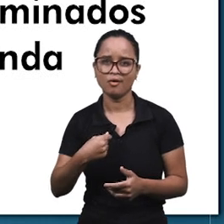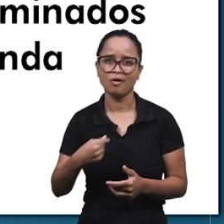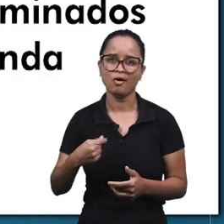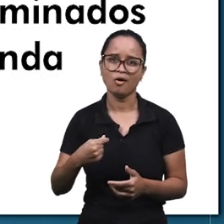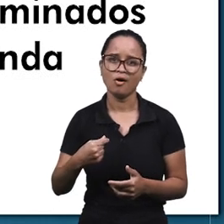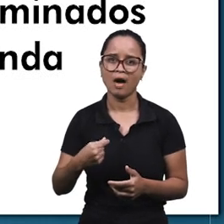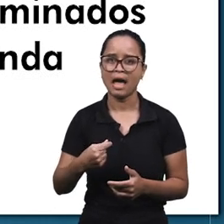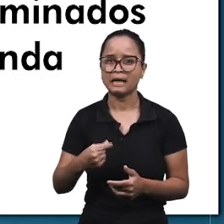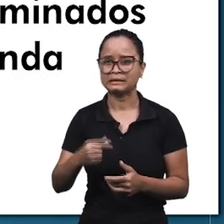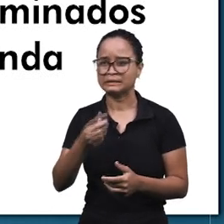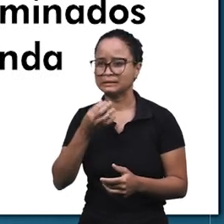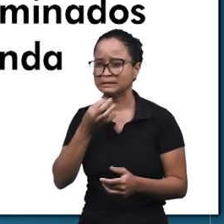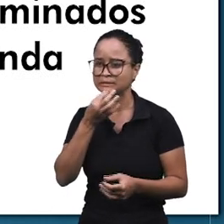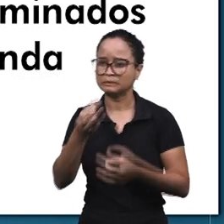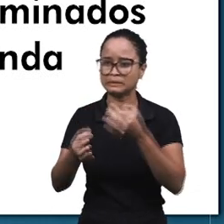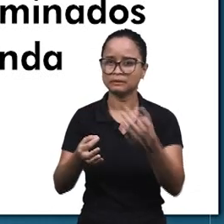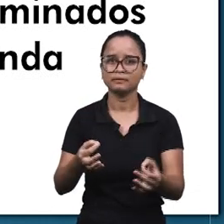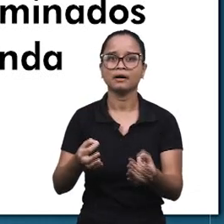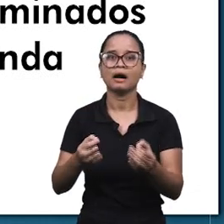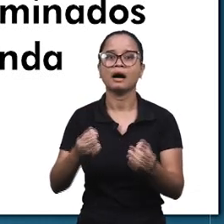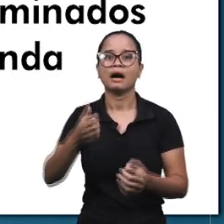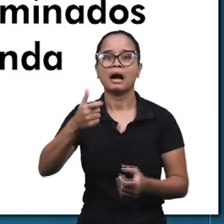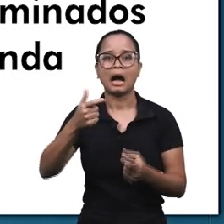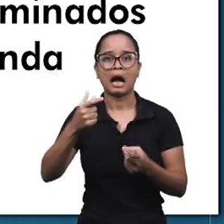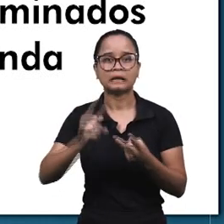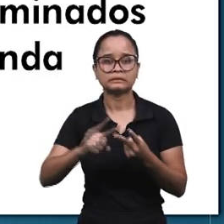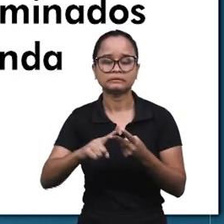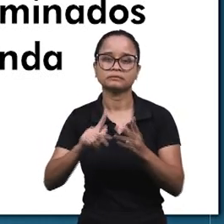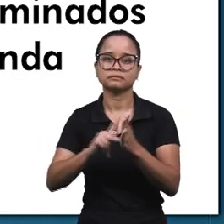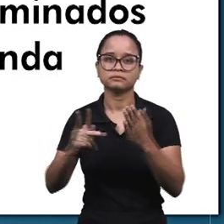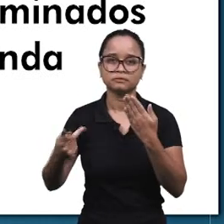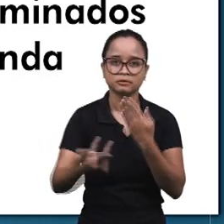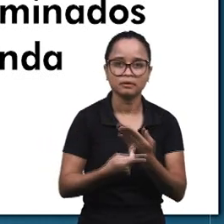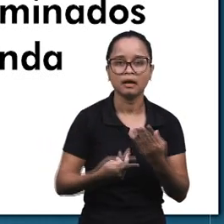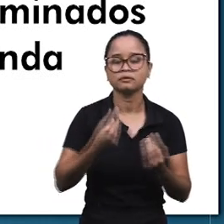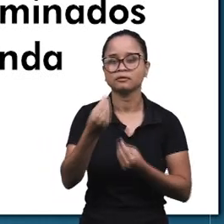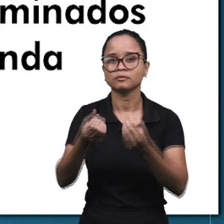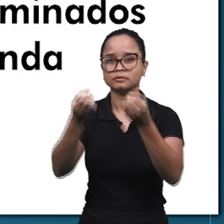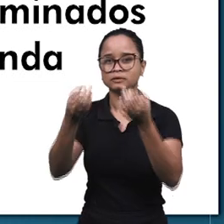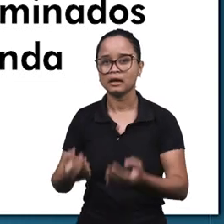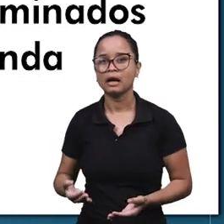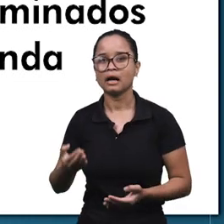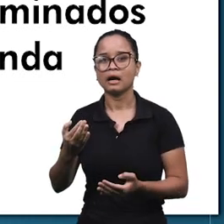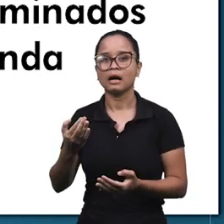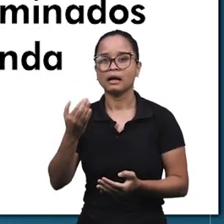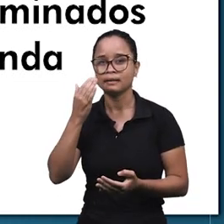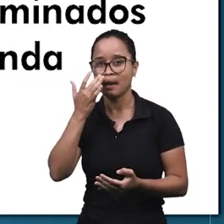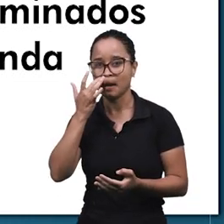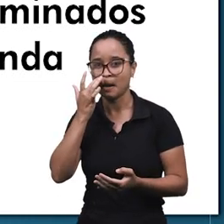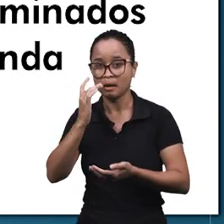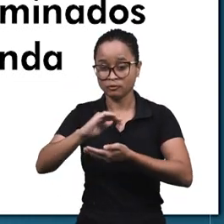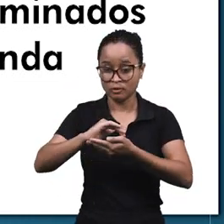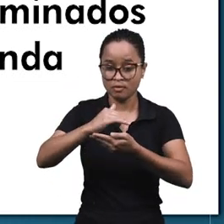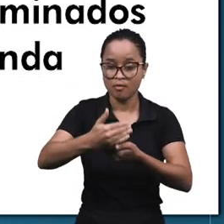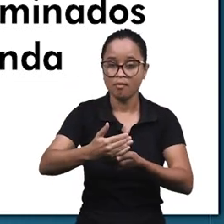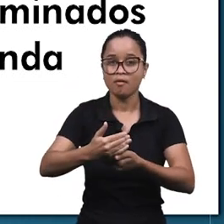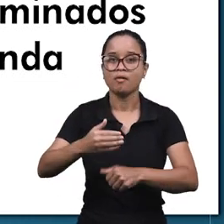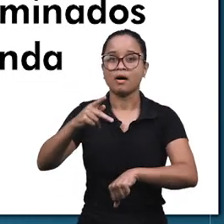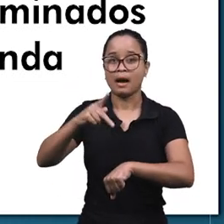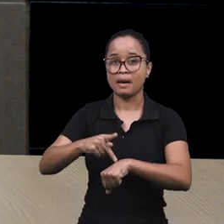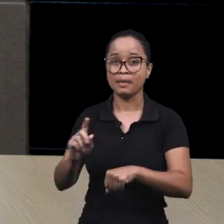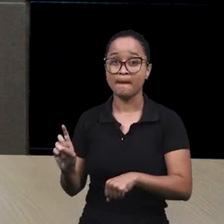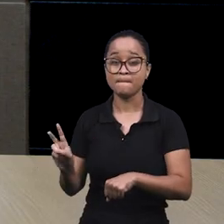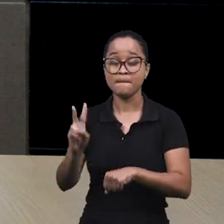bem como de proferir as demais parábolas, a do tesouro e a das pérolas e a da